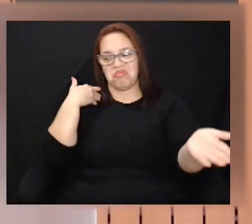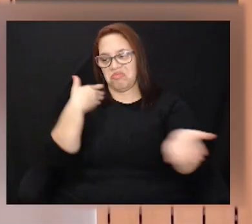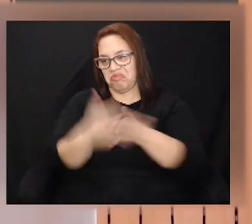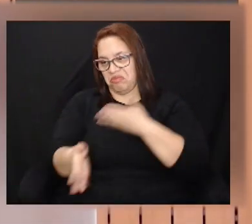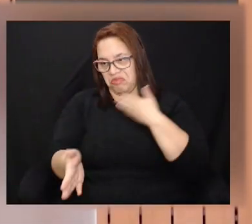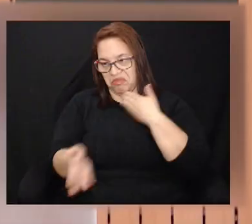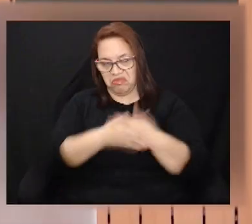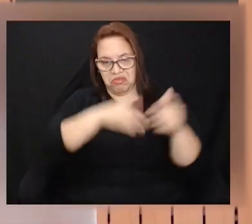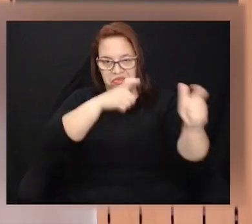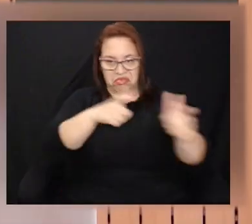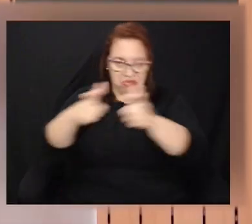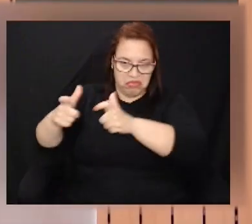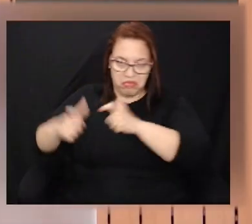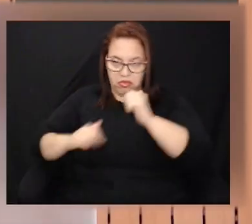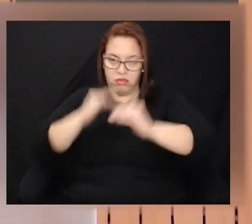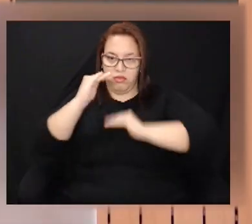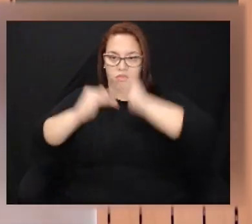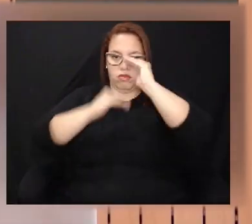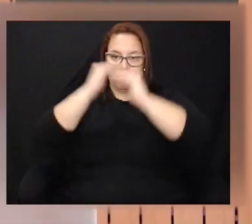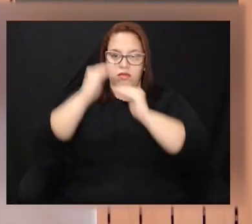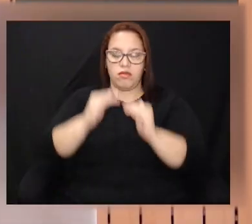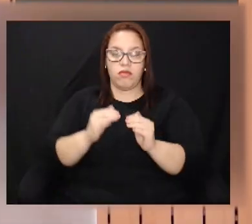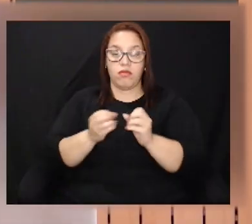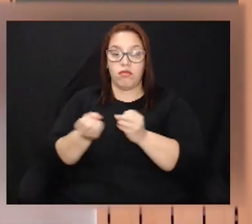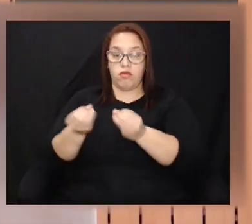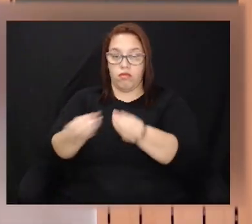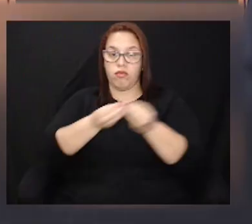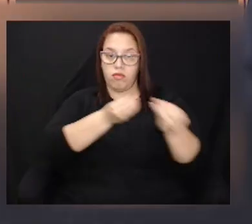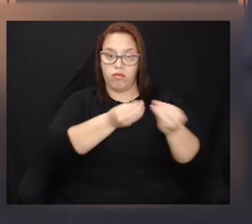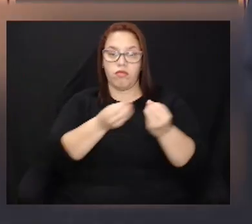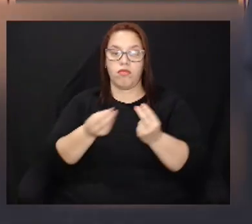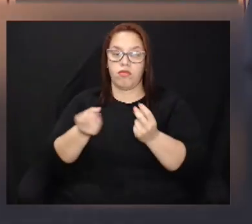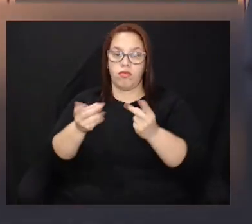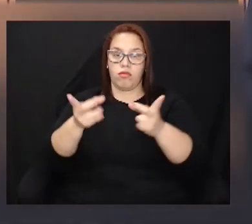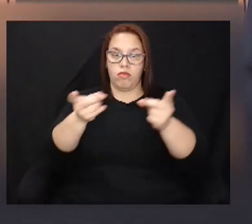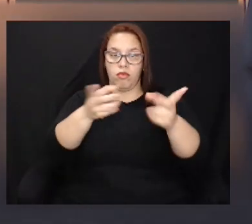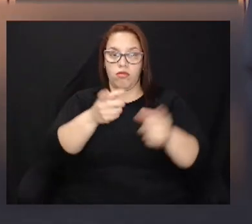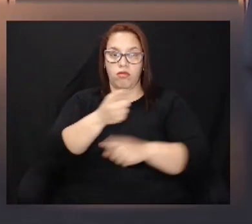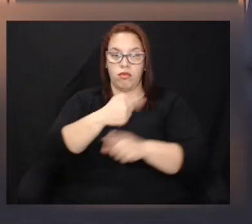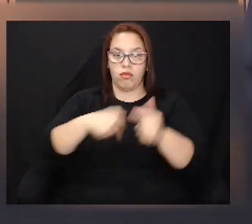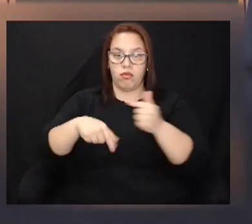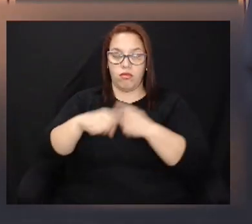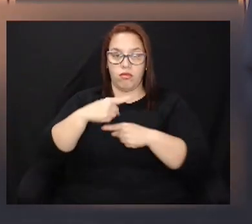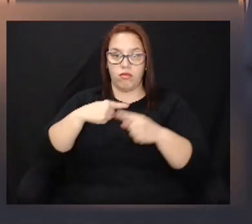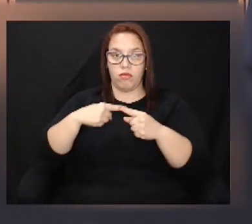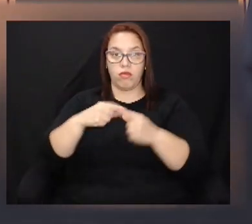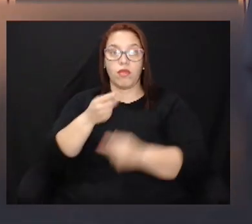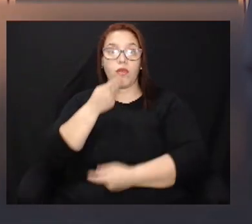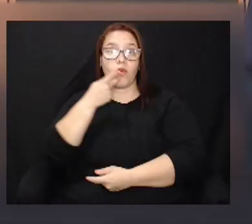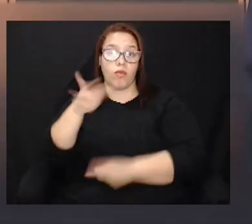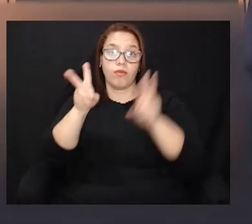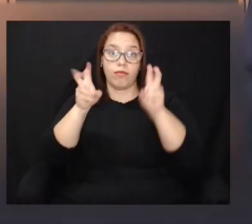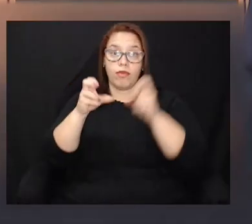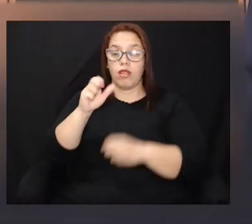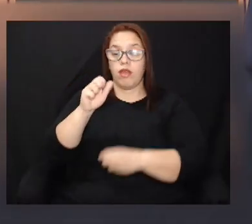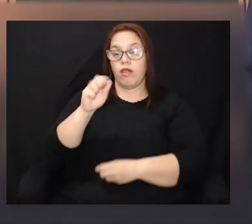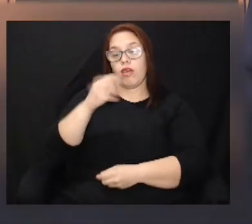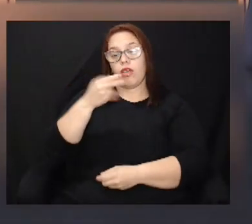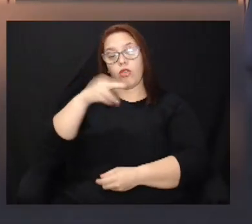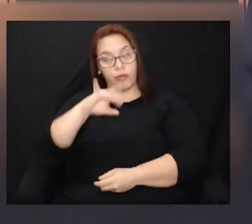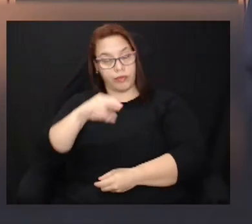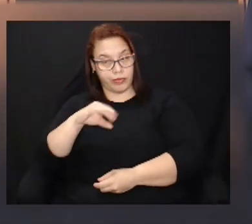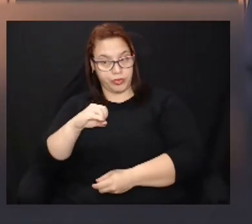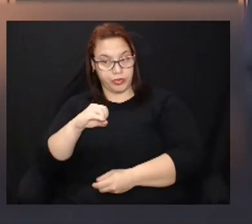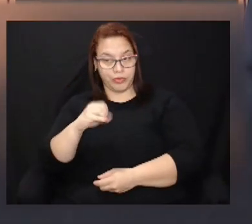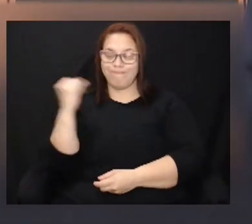localização, desenvolvimento, fabricação, oferta, comercialização e operação. E muito se tem falado desse tema adultização, e isso é muito